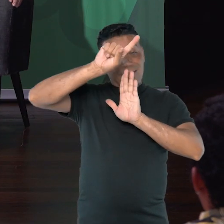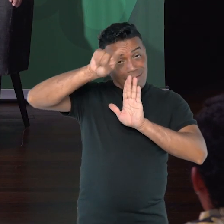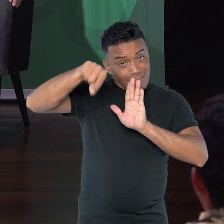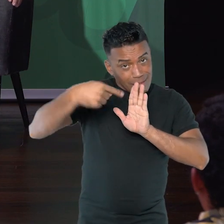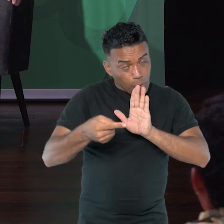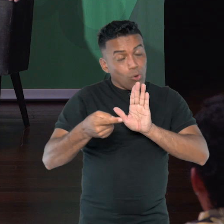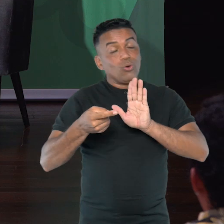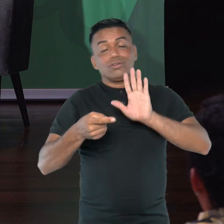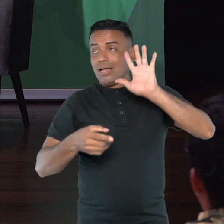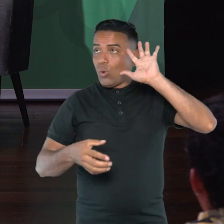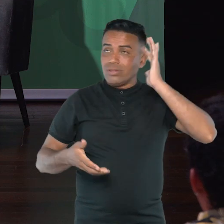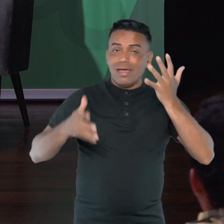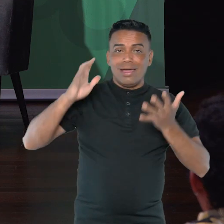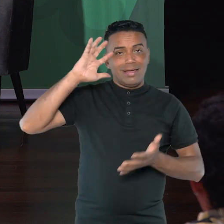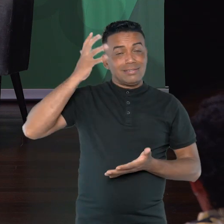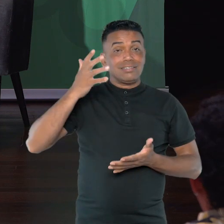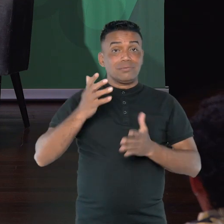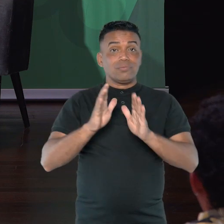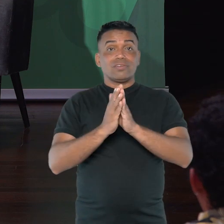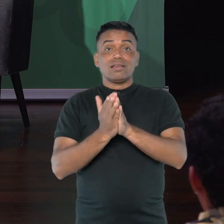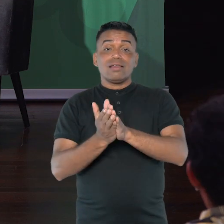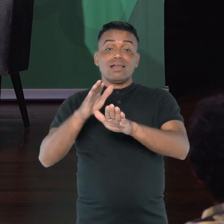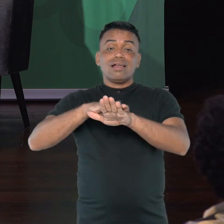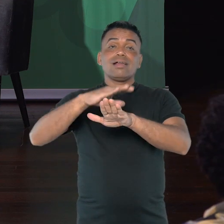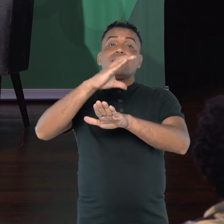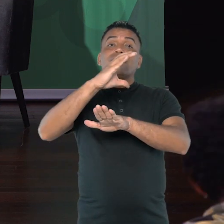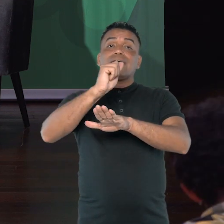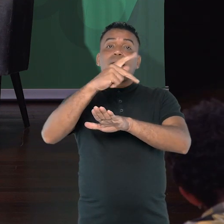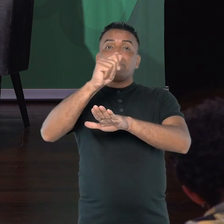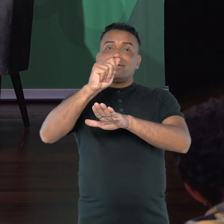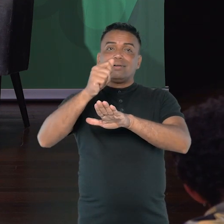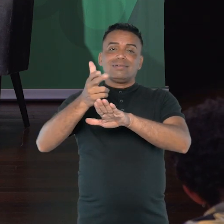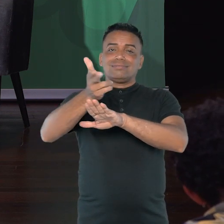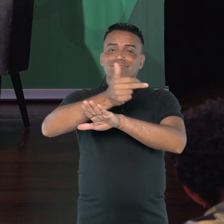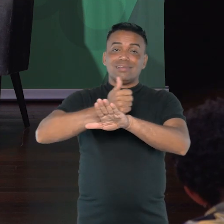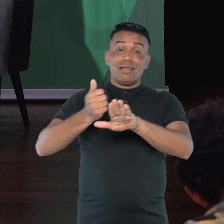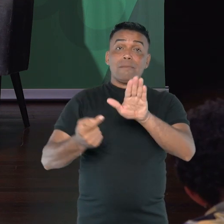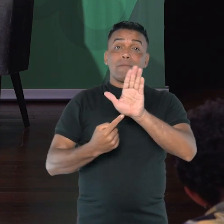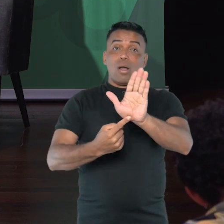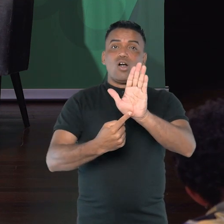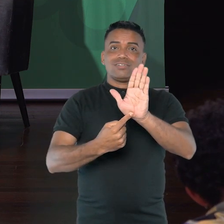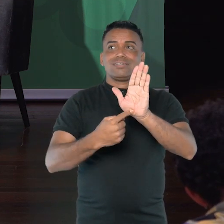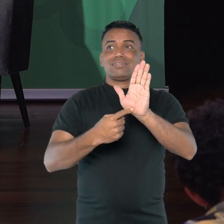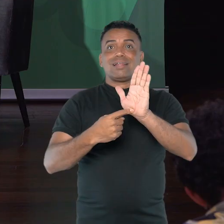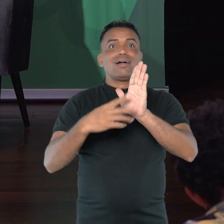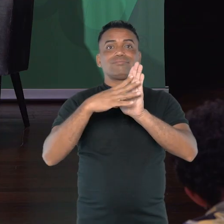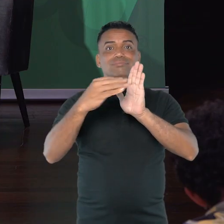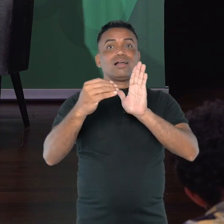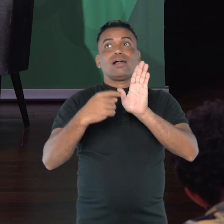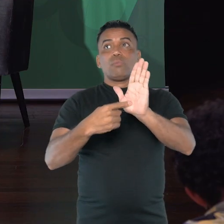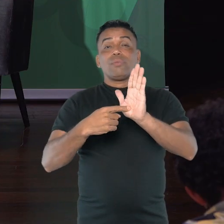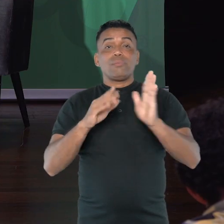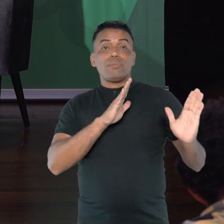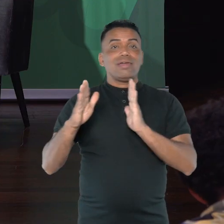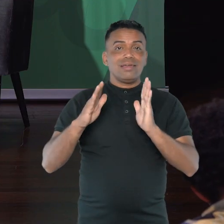coisas acontecem. Só quero dizer que a ilustração da capa do livro, de alguma forma, reproduz um dos momentos decisíveis da